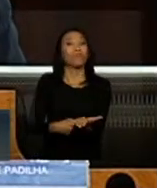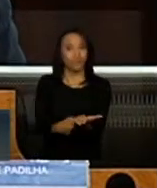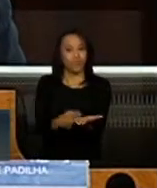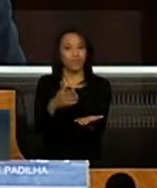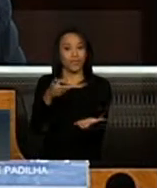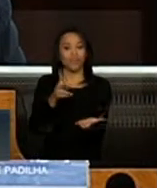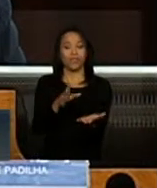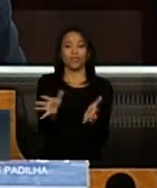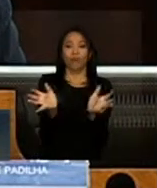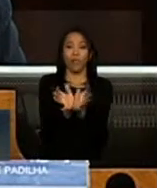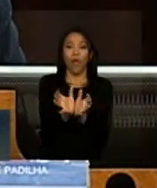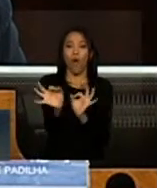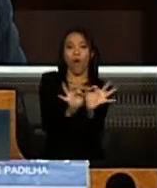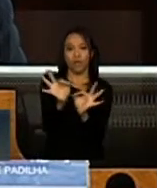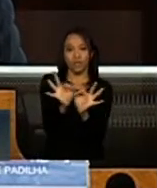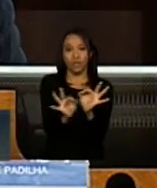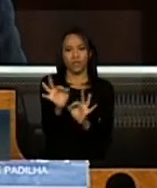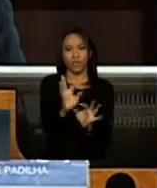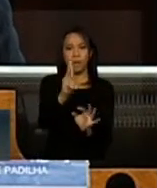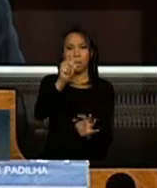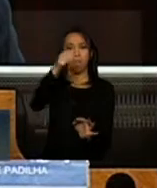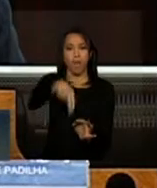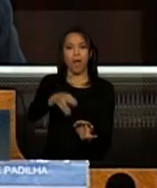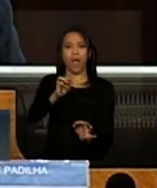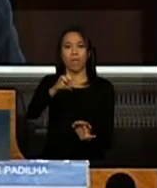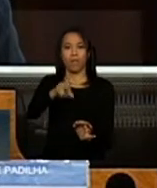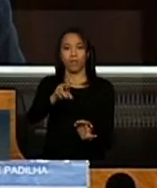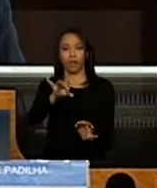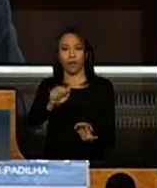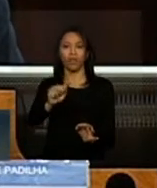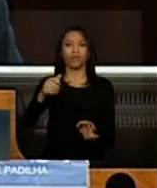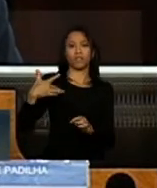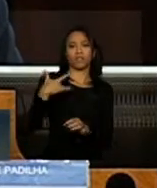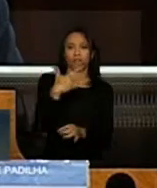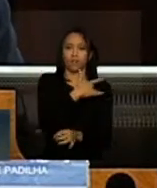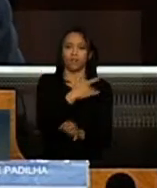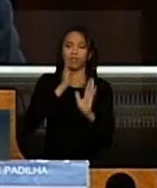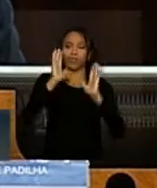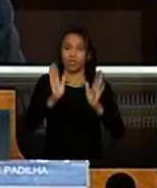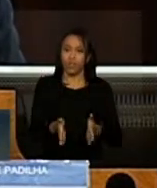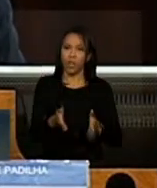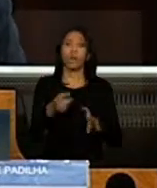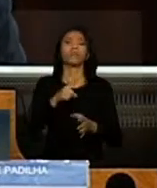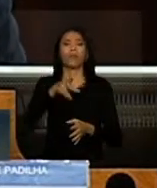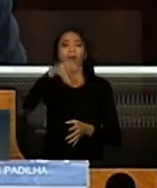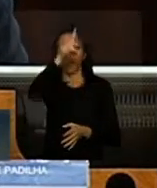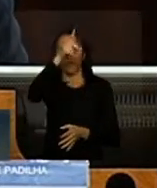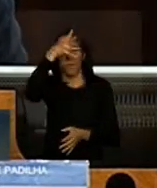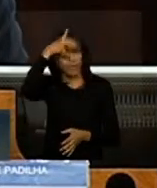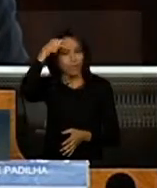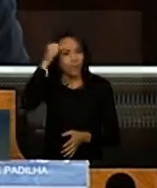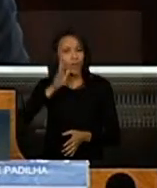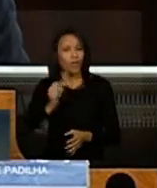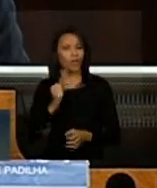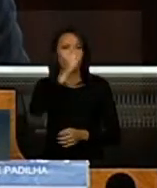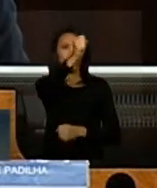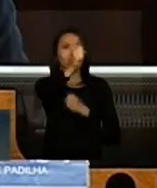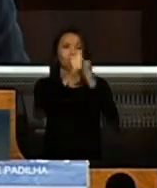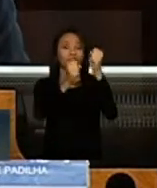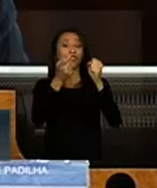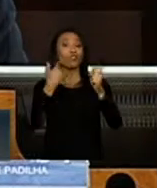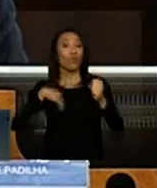Saúde, nós fizemos uma forte distribuição nos distritos de saúde indígena da região amazônica. Só